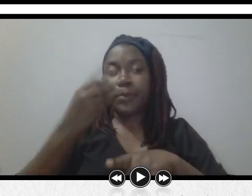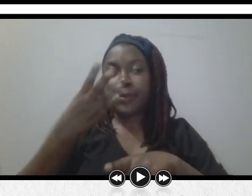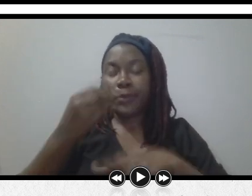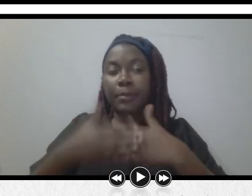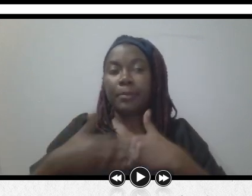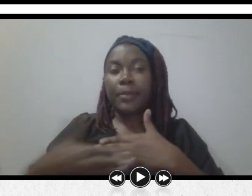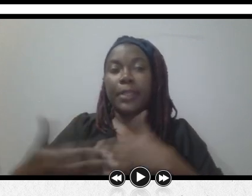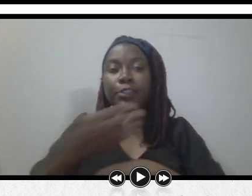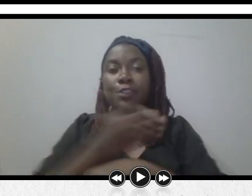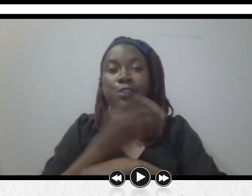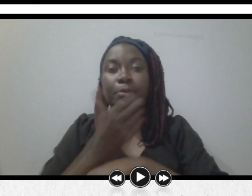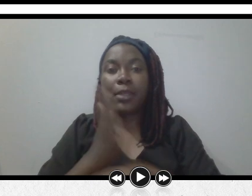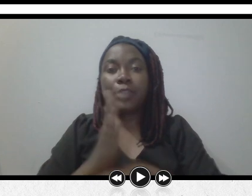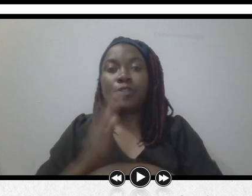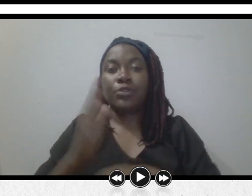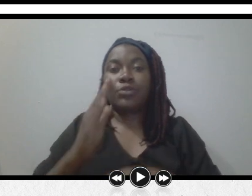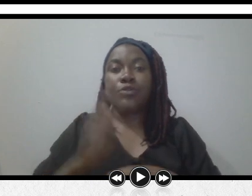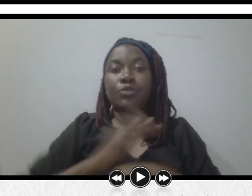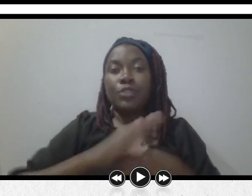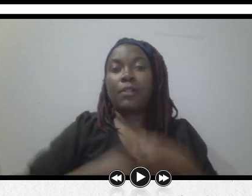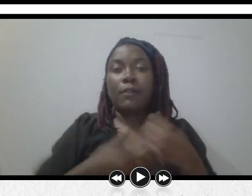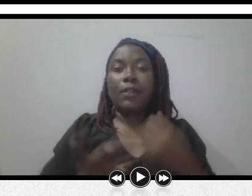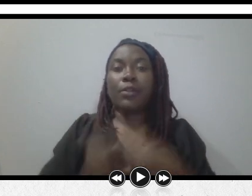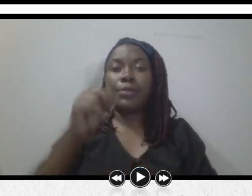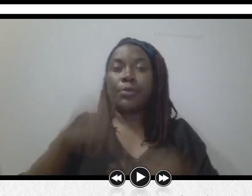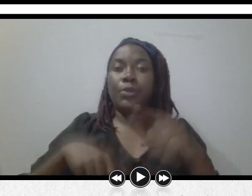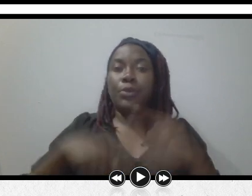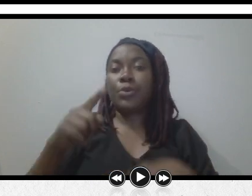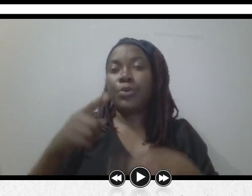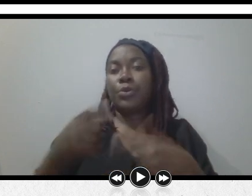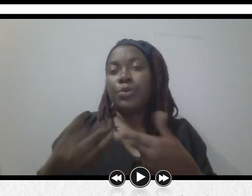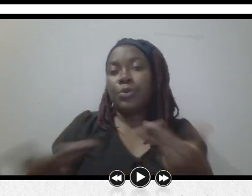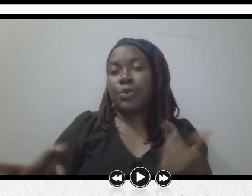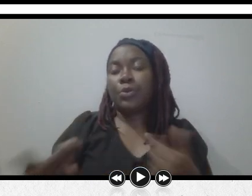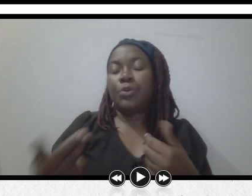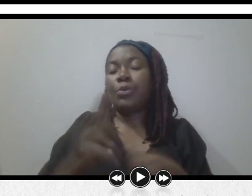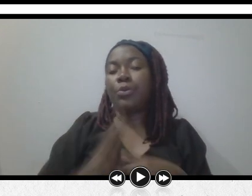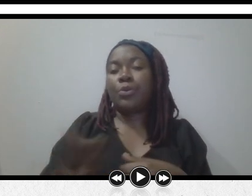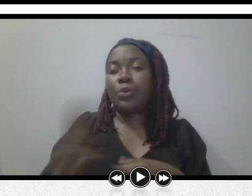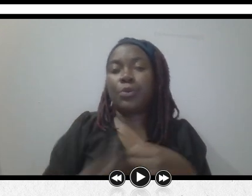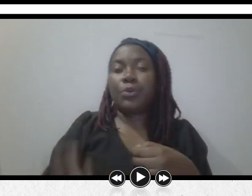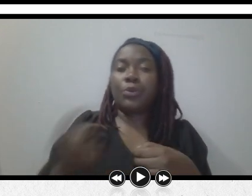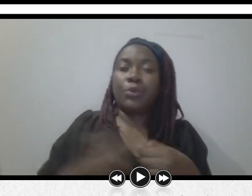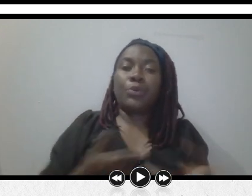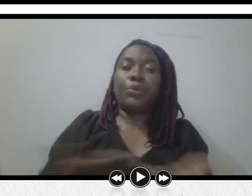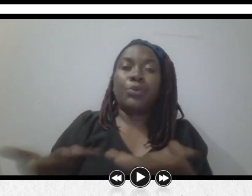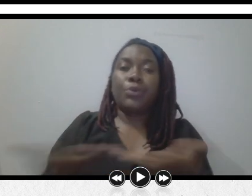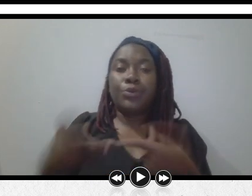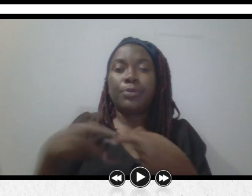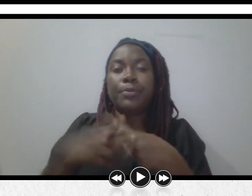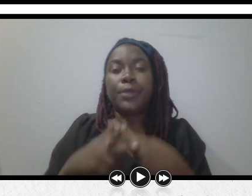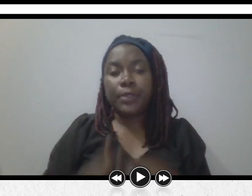de negócios também são muitas, a partir de práticas sustentáveis que valorizem os produtos e recursos por meio do